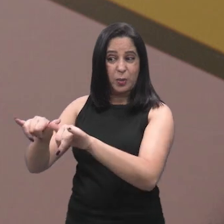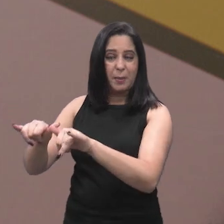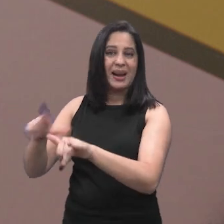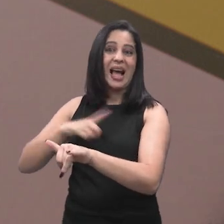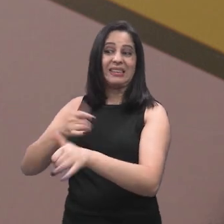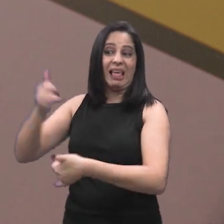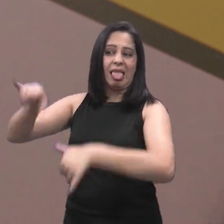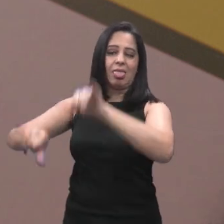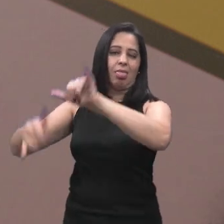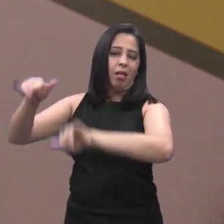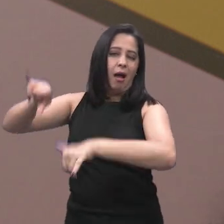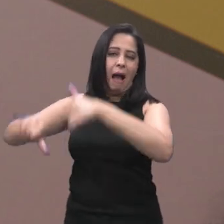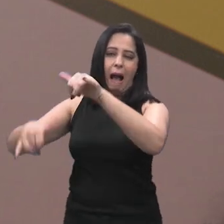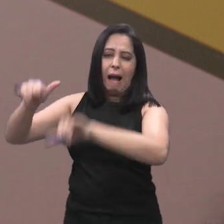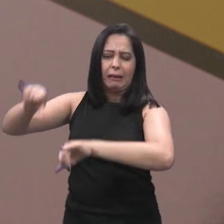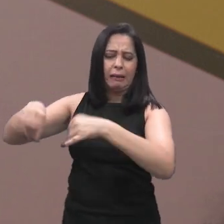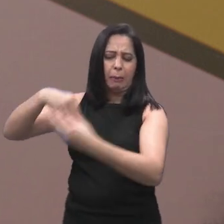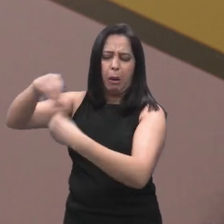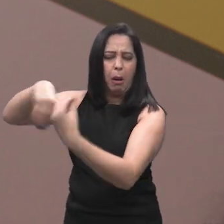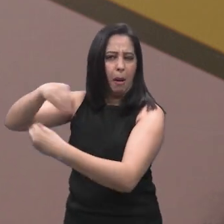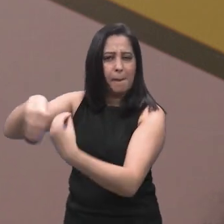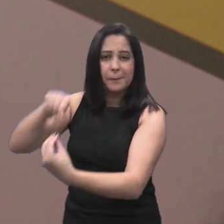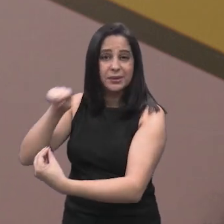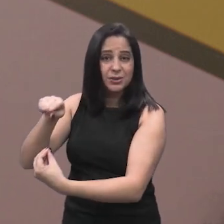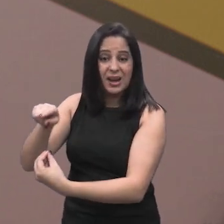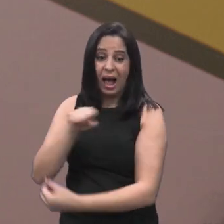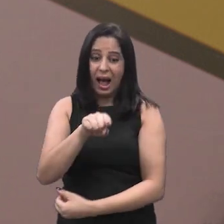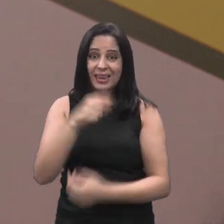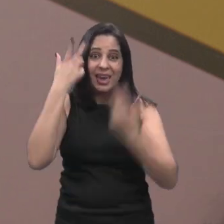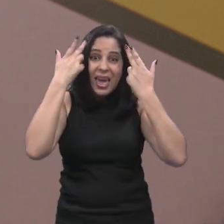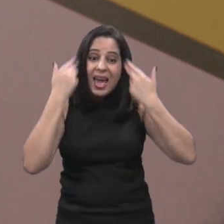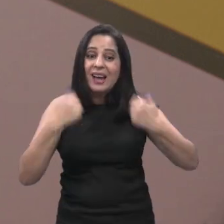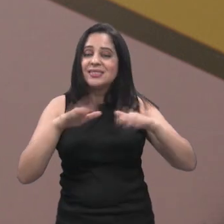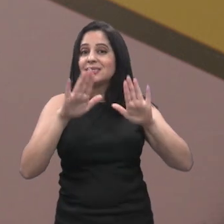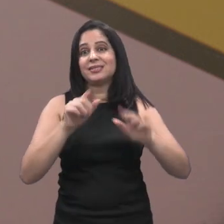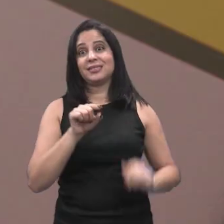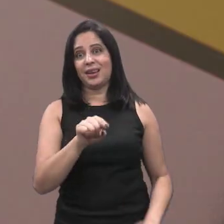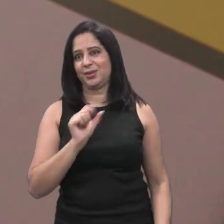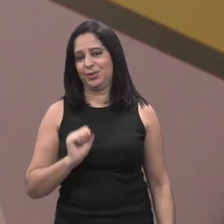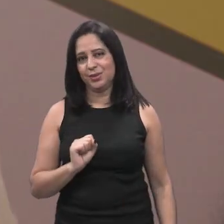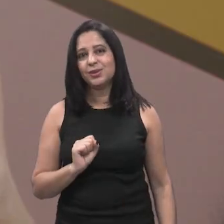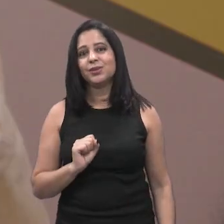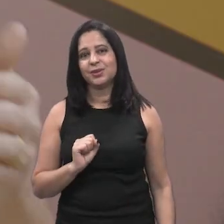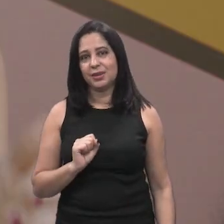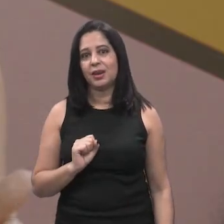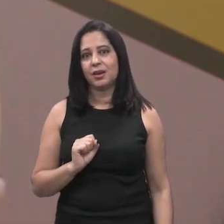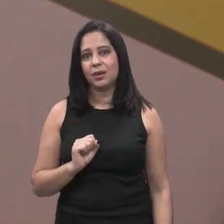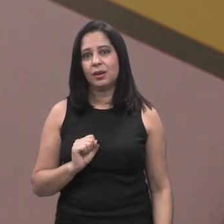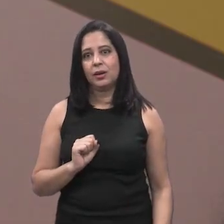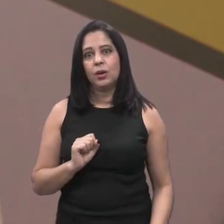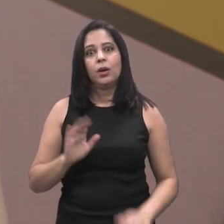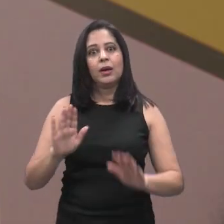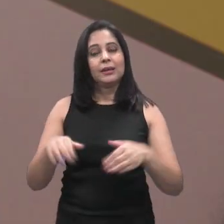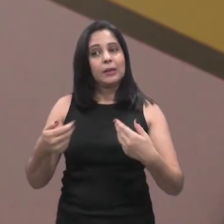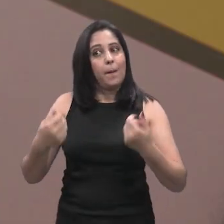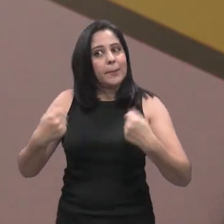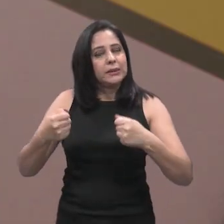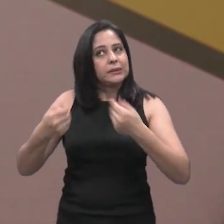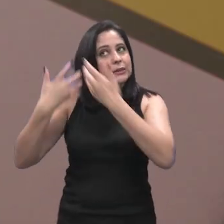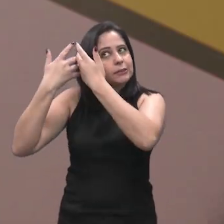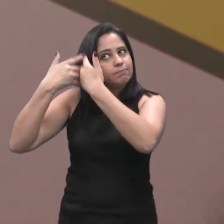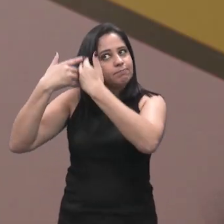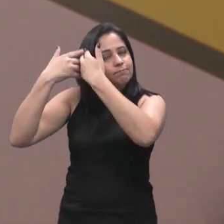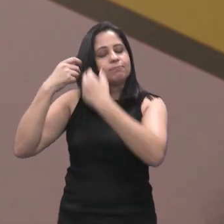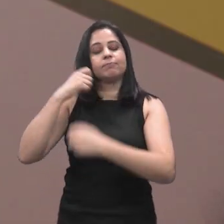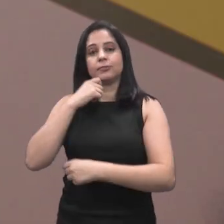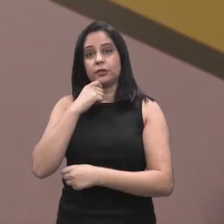tem aquilo, que ele não vai estragar. Então, tudo isso tem que ser levado em consideração desde a primeira infância. Porque,